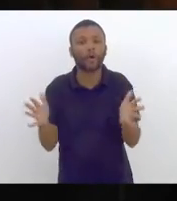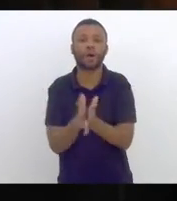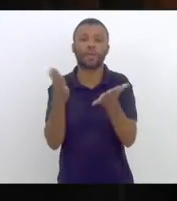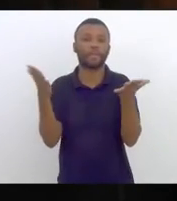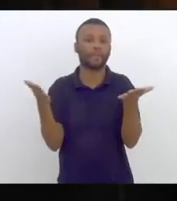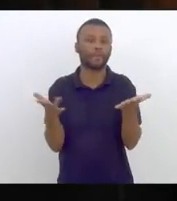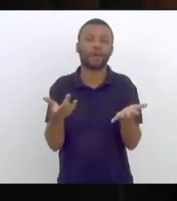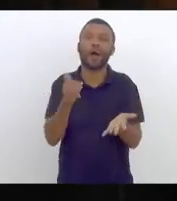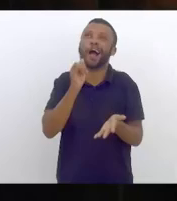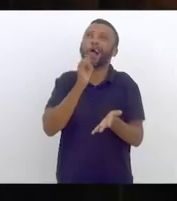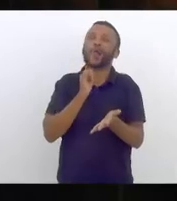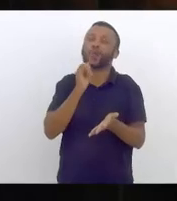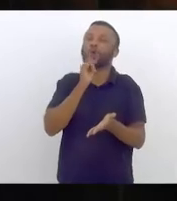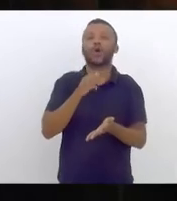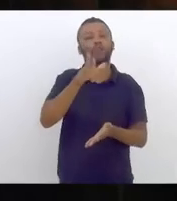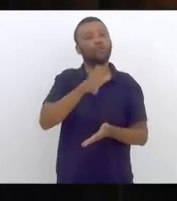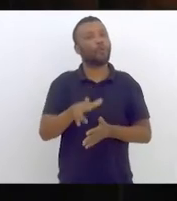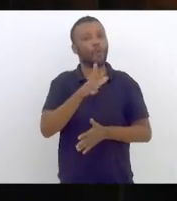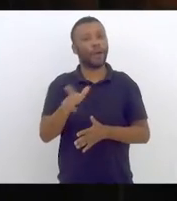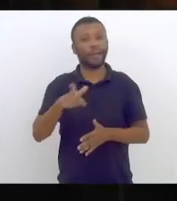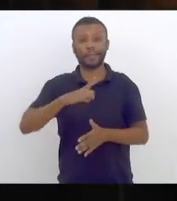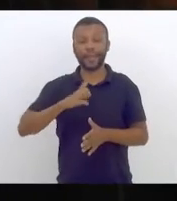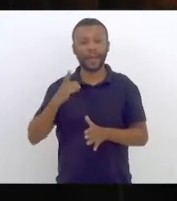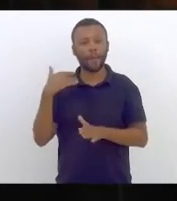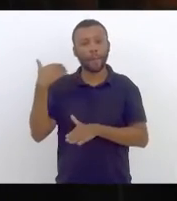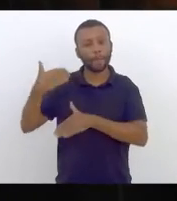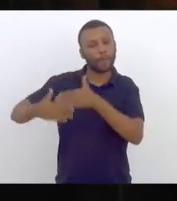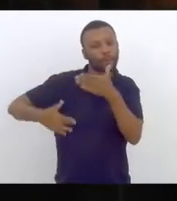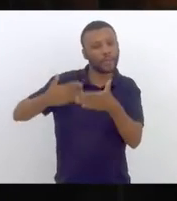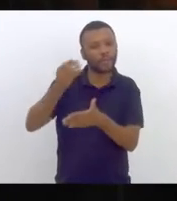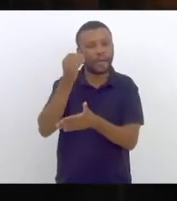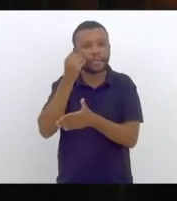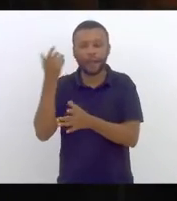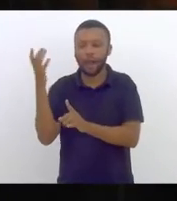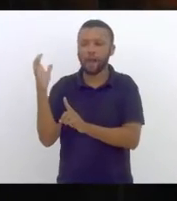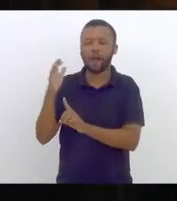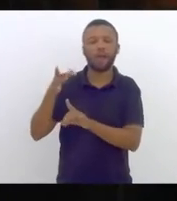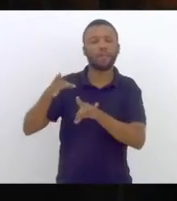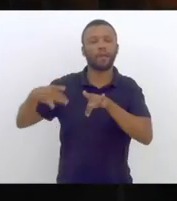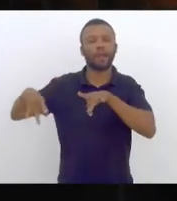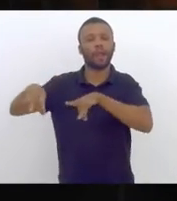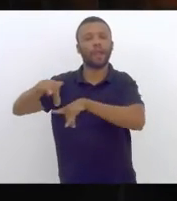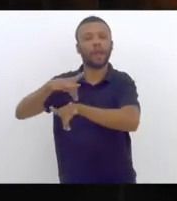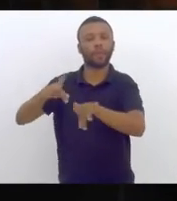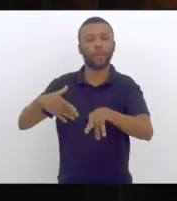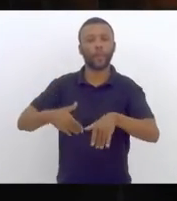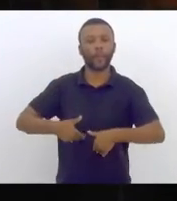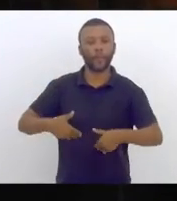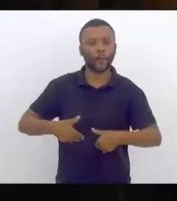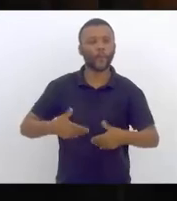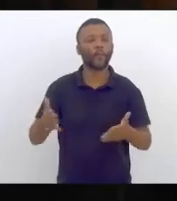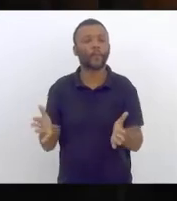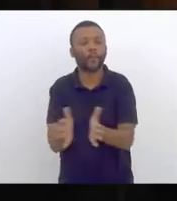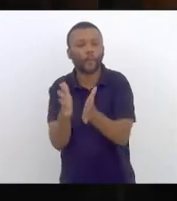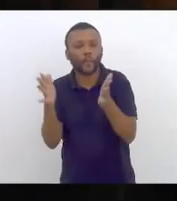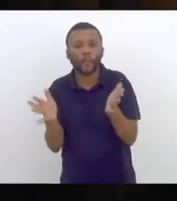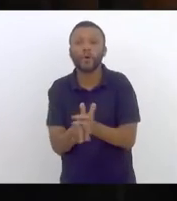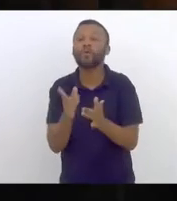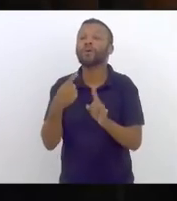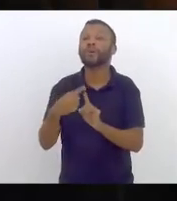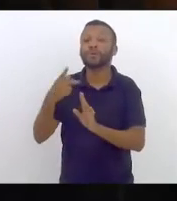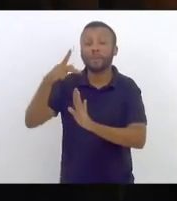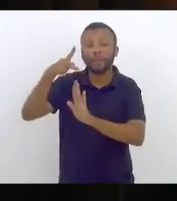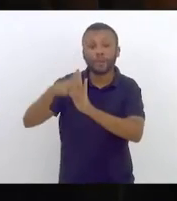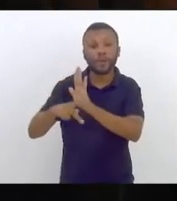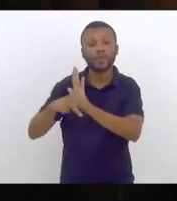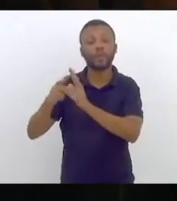Existe, sim, todo um processo de manutenção da fome e da pobreza, porque isso é projeto de manutenção